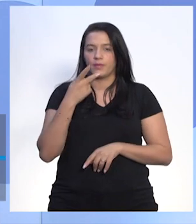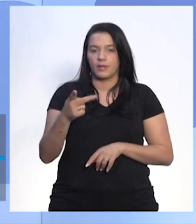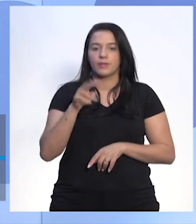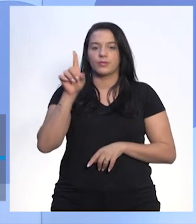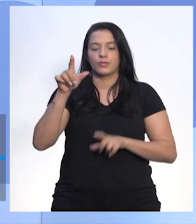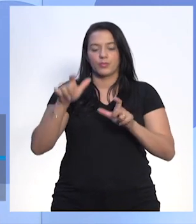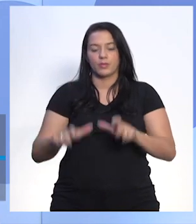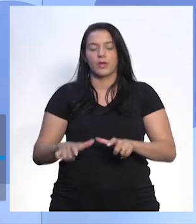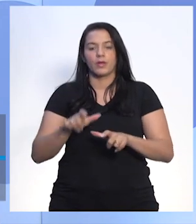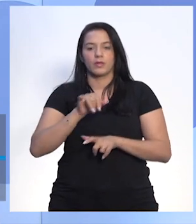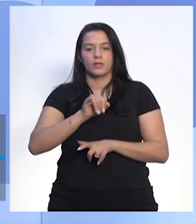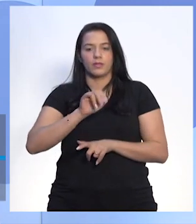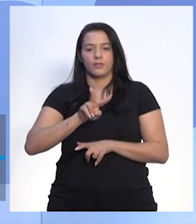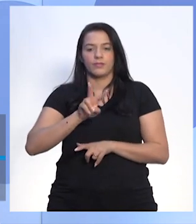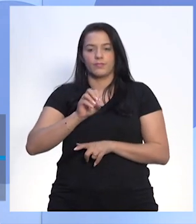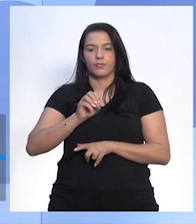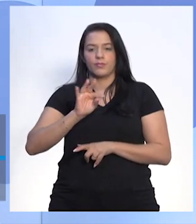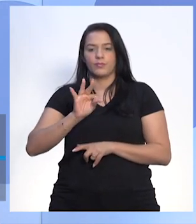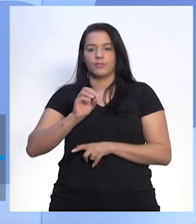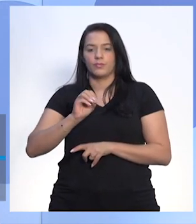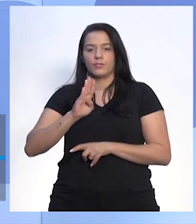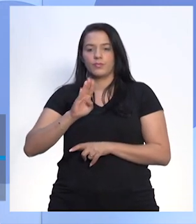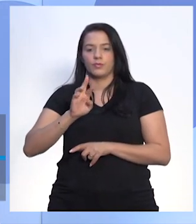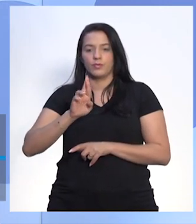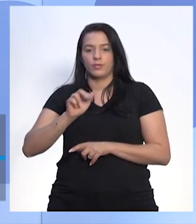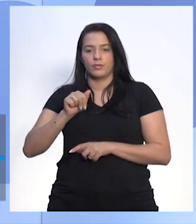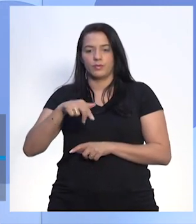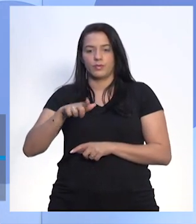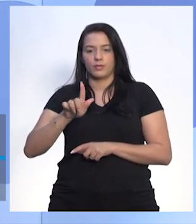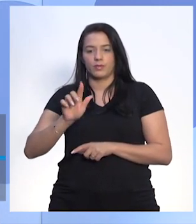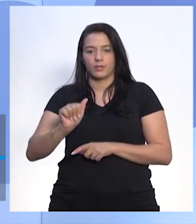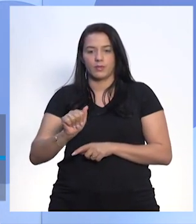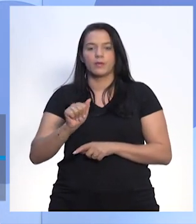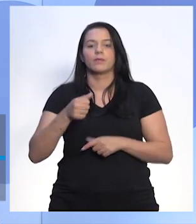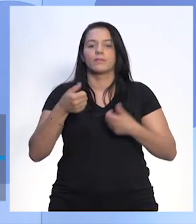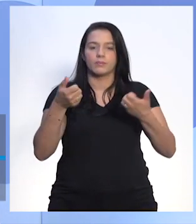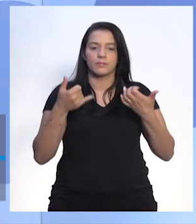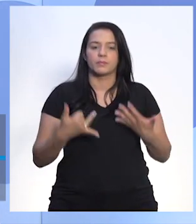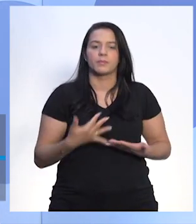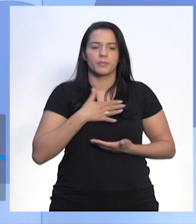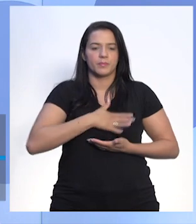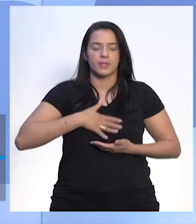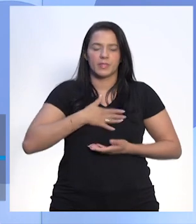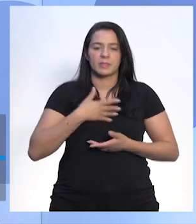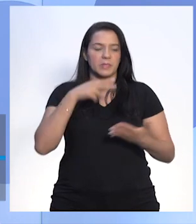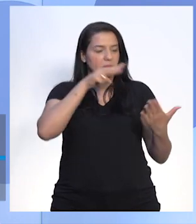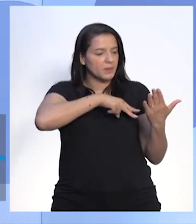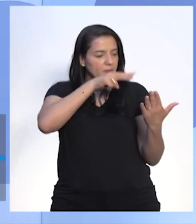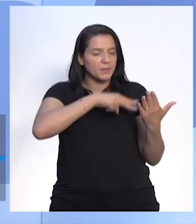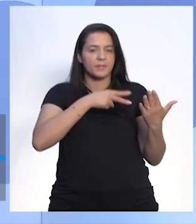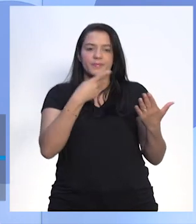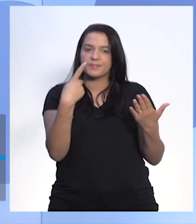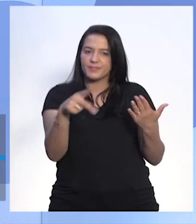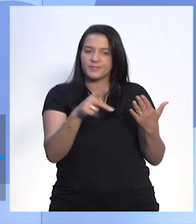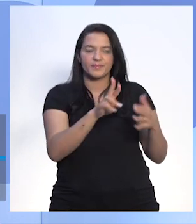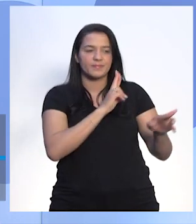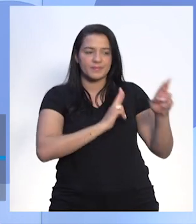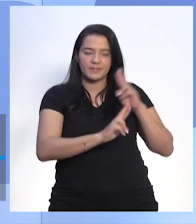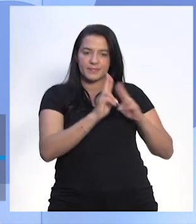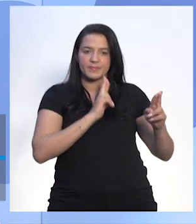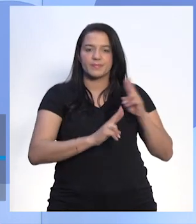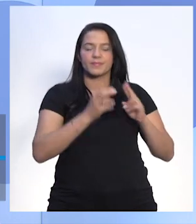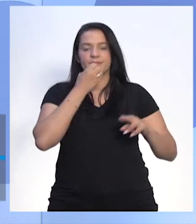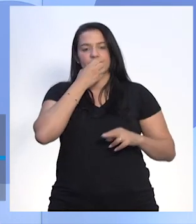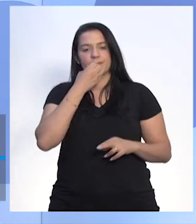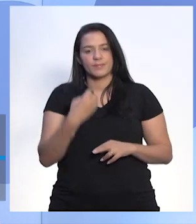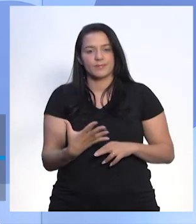sempre participando. É uma satisfação, é um prazer, Isabel, sempre ler os comentários de vocês aí de Votuporanga,